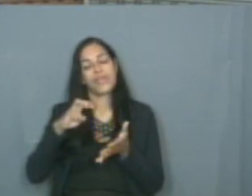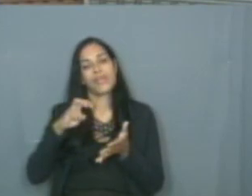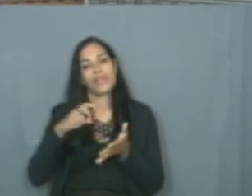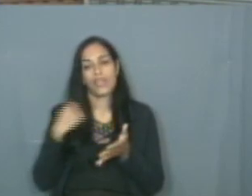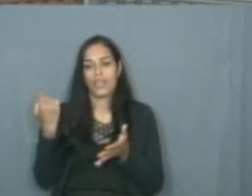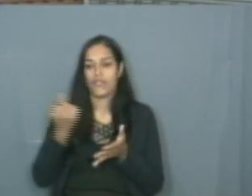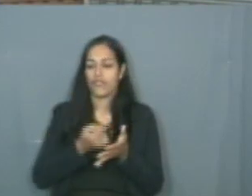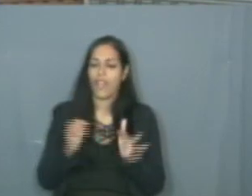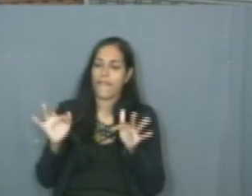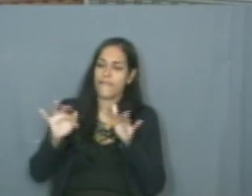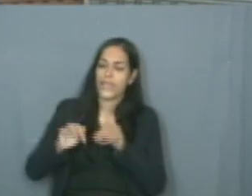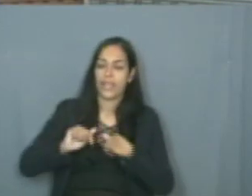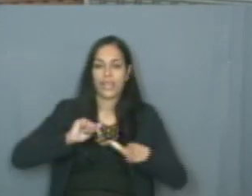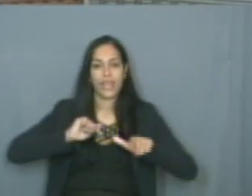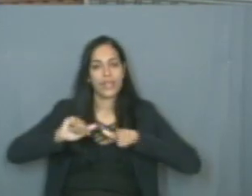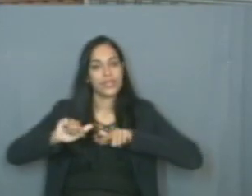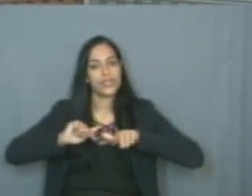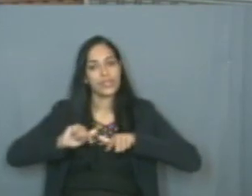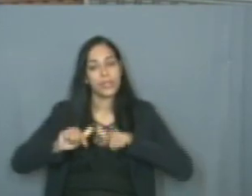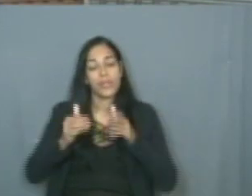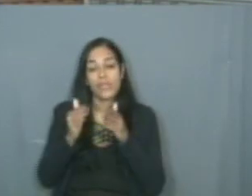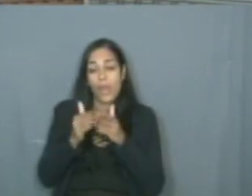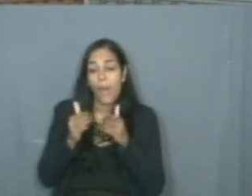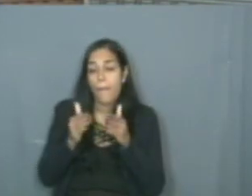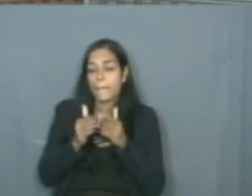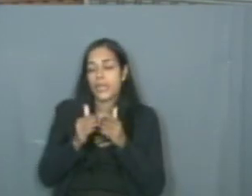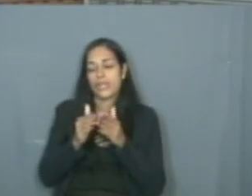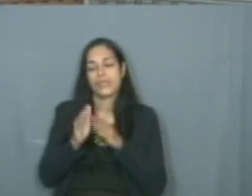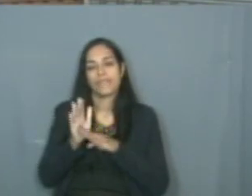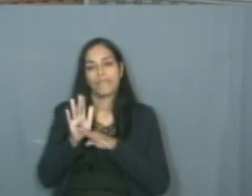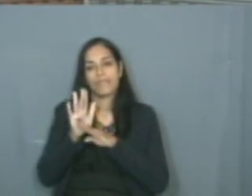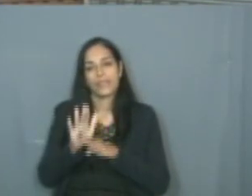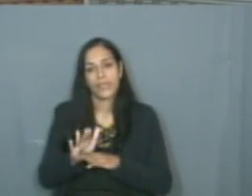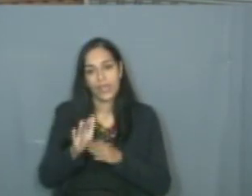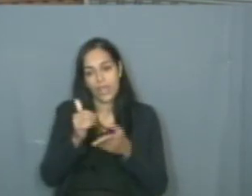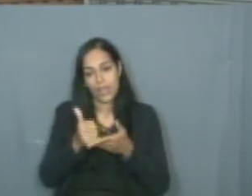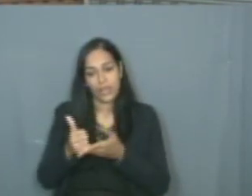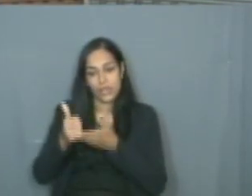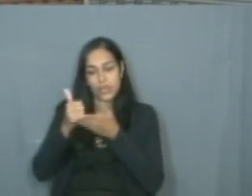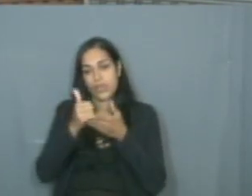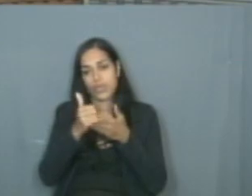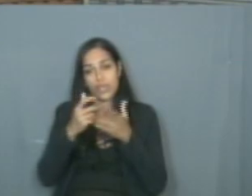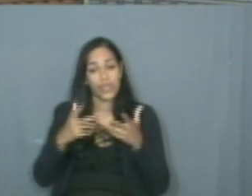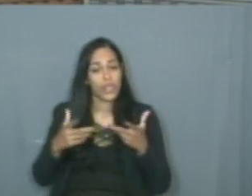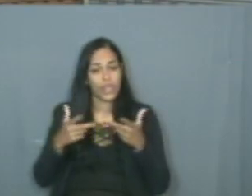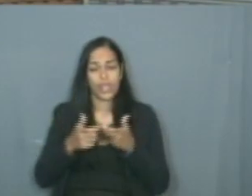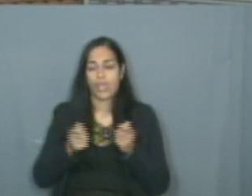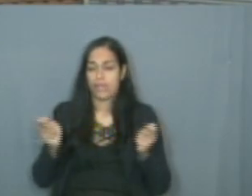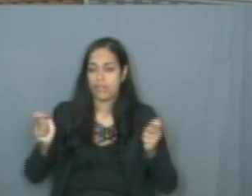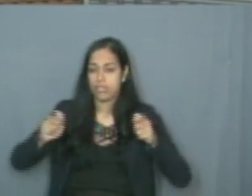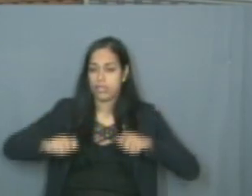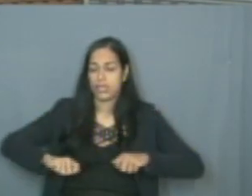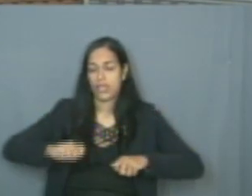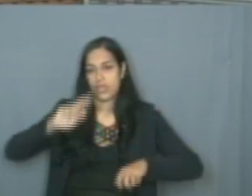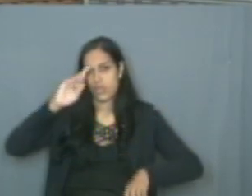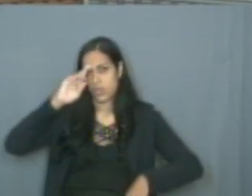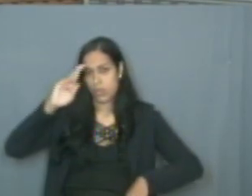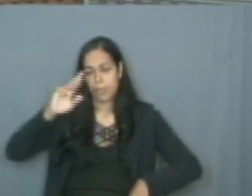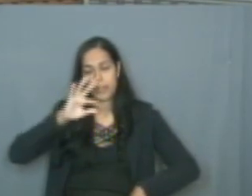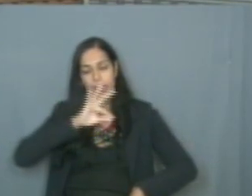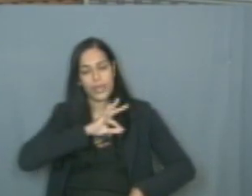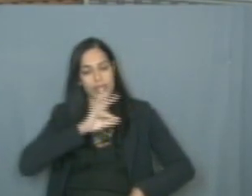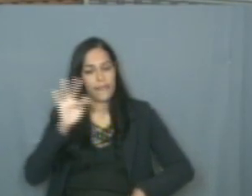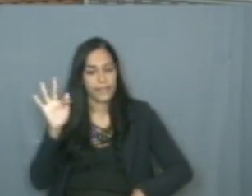finaliza os nossos trabalhos, é um apelo firme e solidário. Que todas as autoridades competentes desse país, Polícia